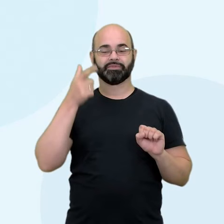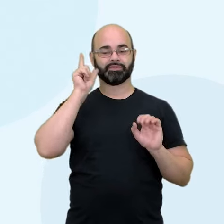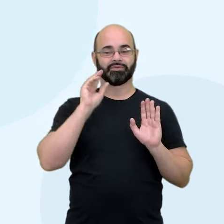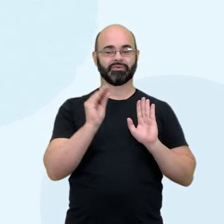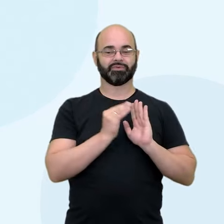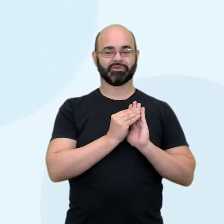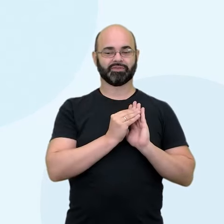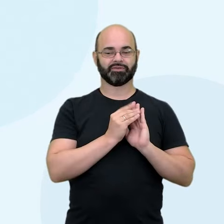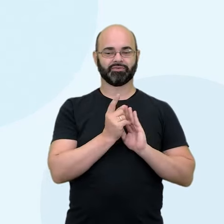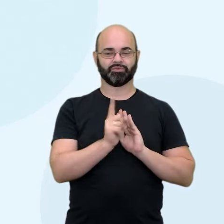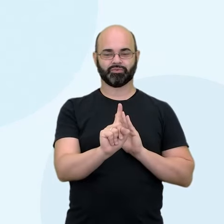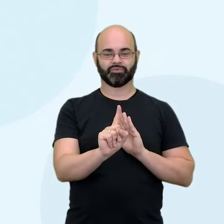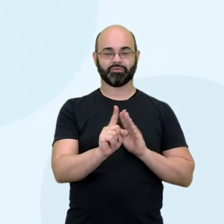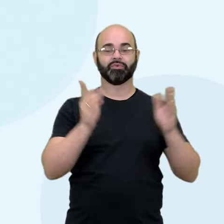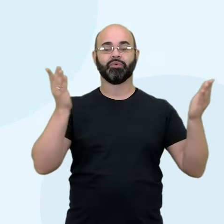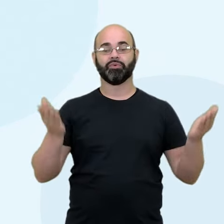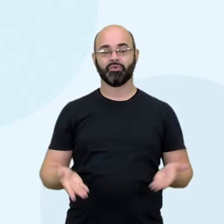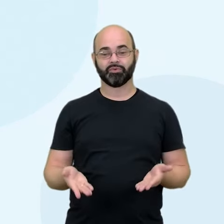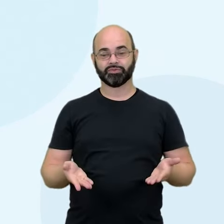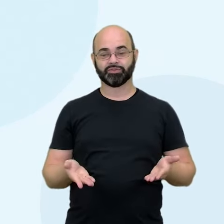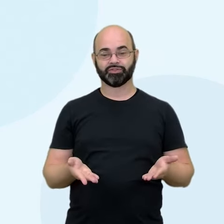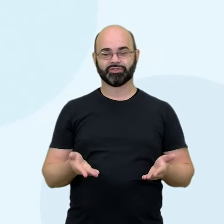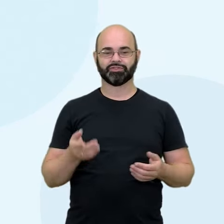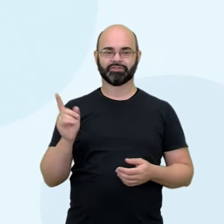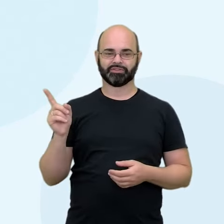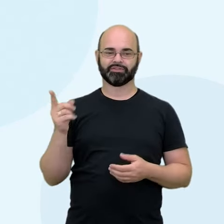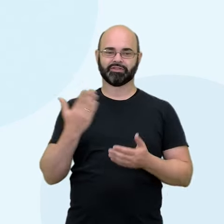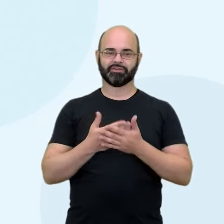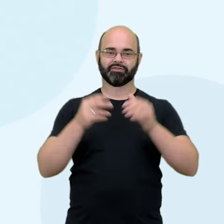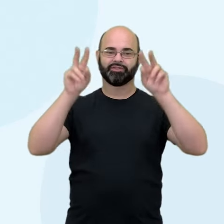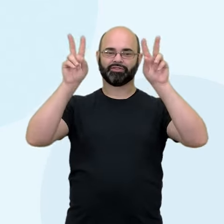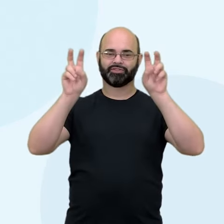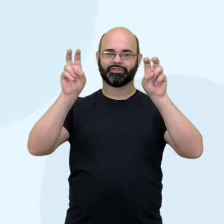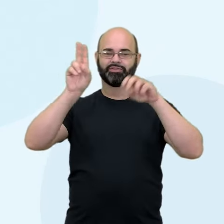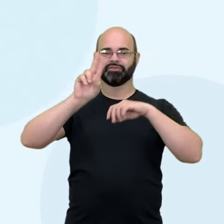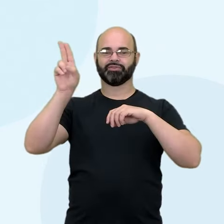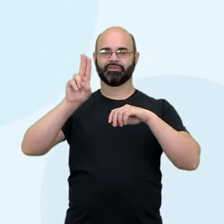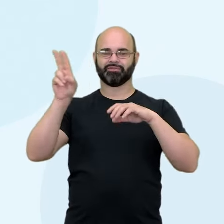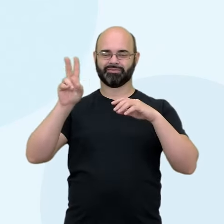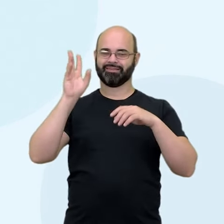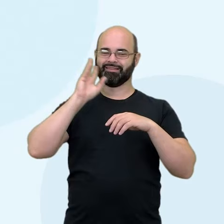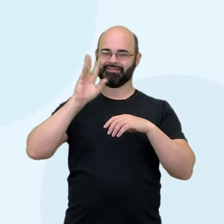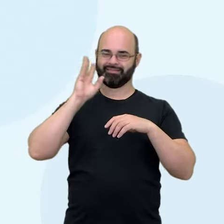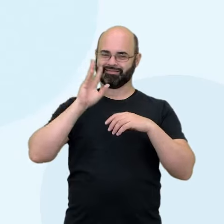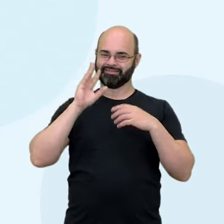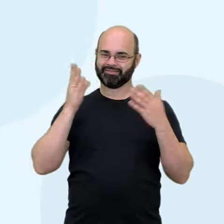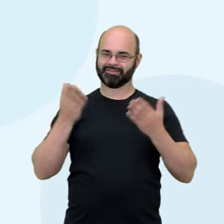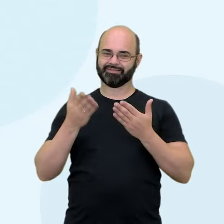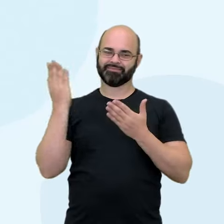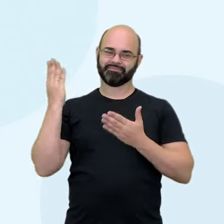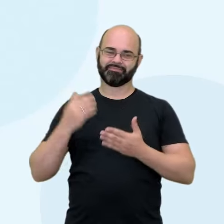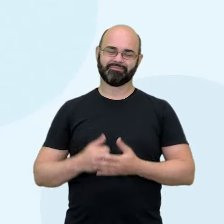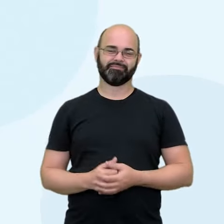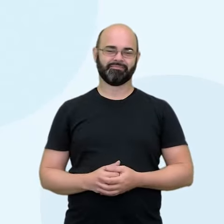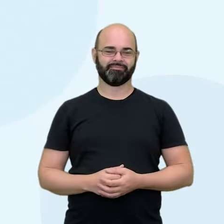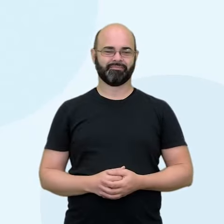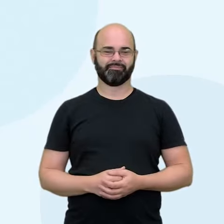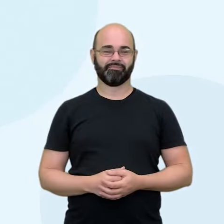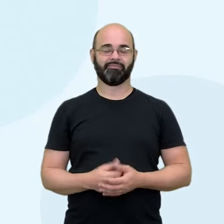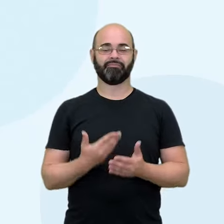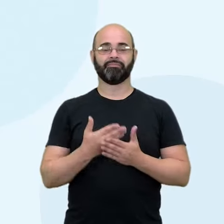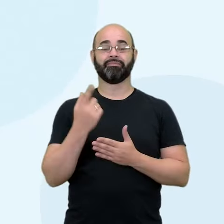e hoje. Na verdade, eu dei esses títulos para as aulas. Olha só, agora ficou legal, né? Aê, Já ficou legal. agora sim. Na aula